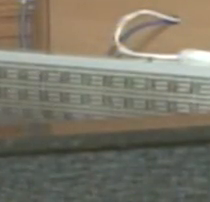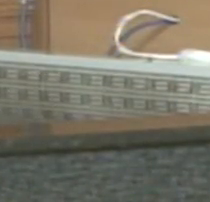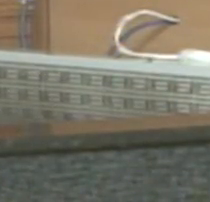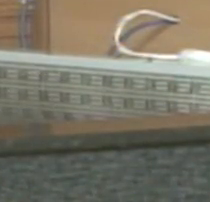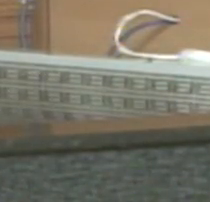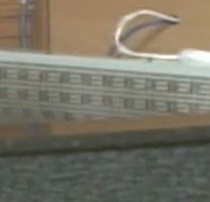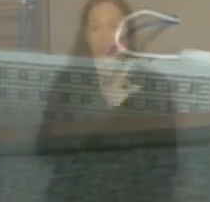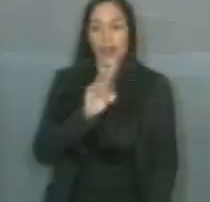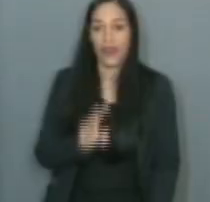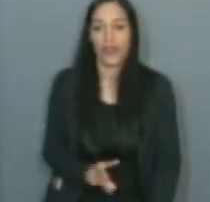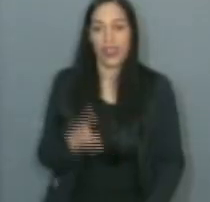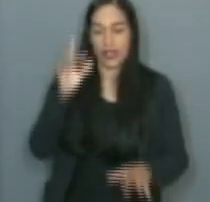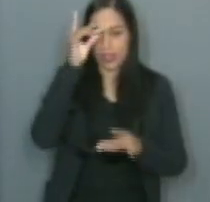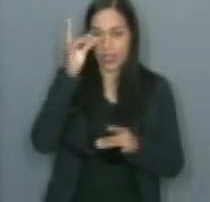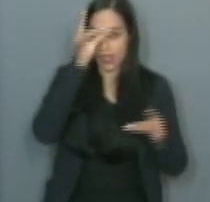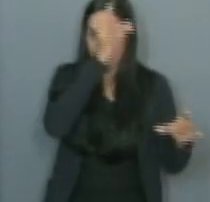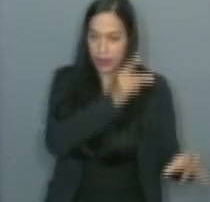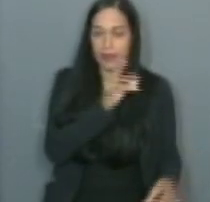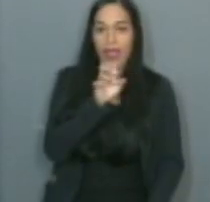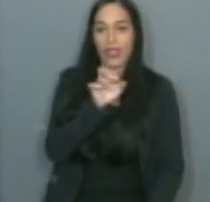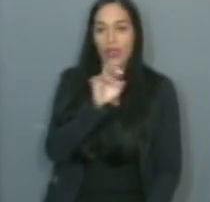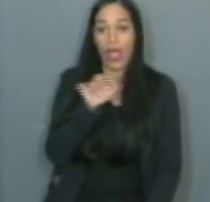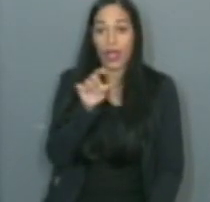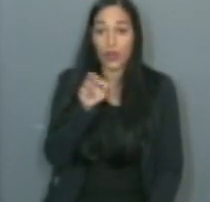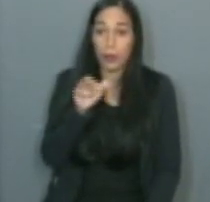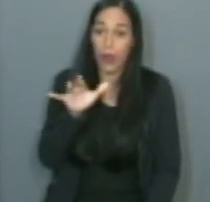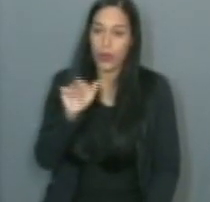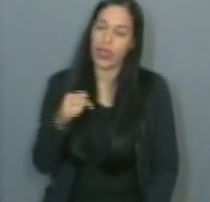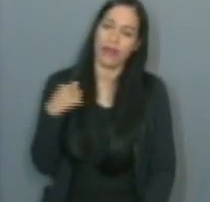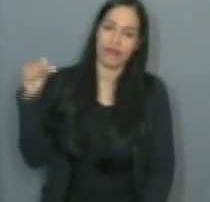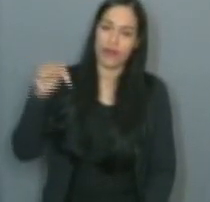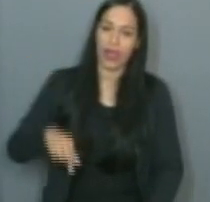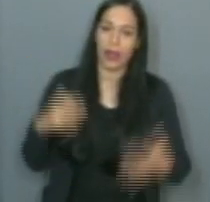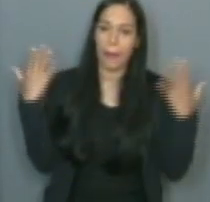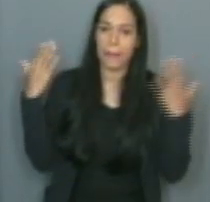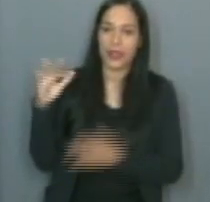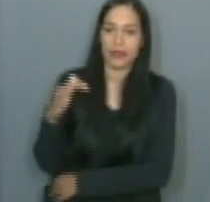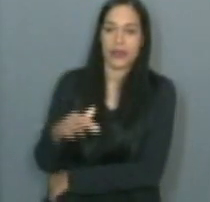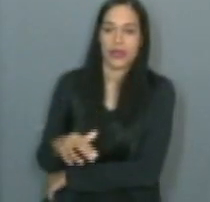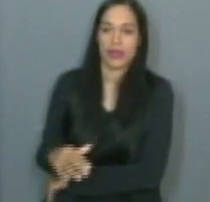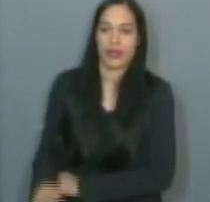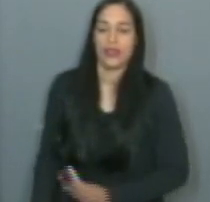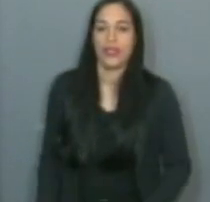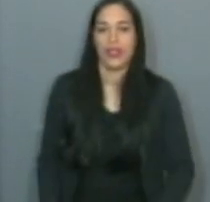parte. Agradeço a parte, vereador Fibelecrim. Estou aqui mais para parabenizá-lo, porque olha só,